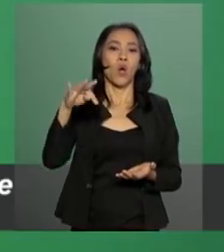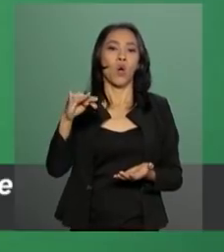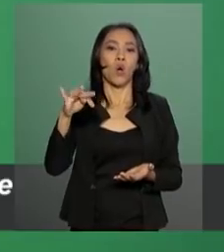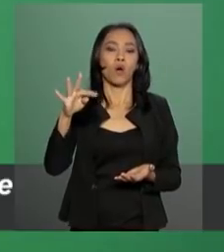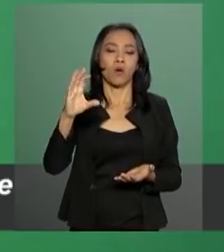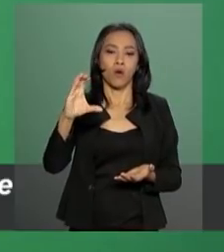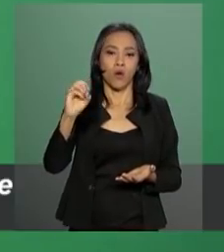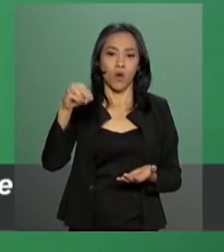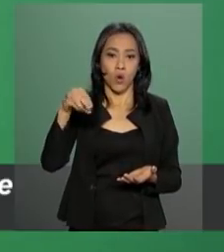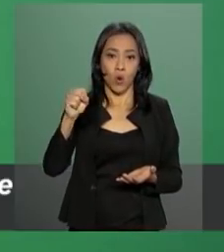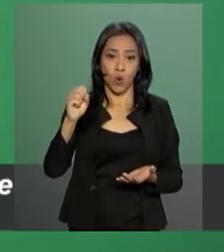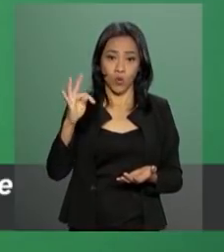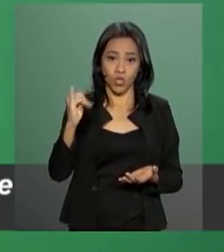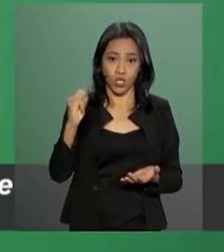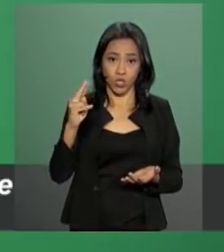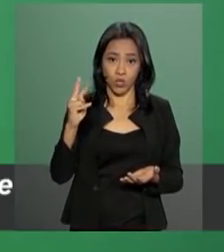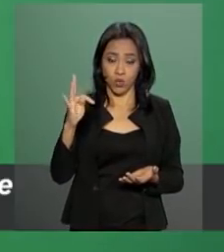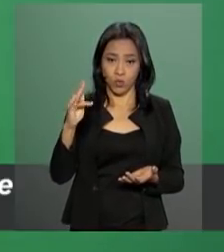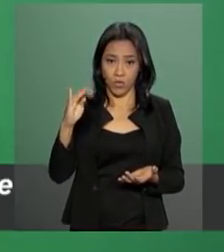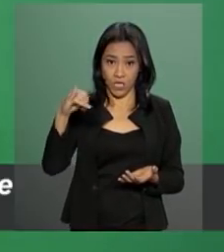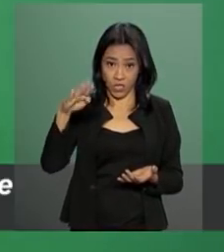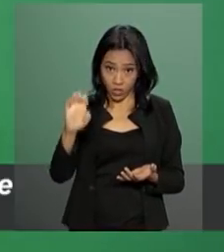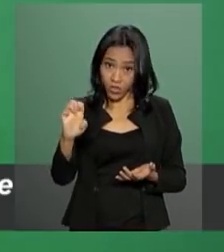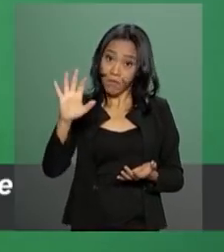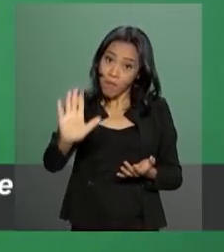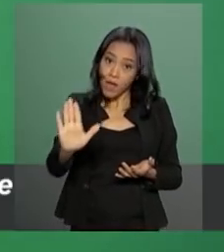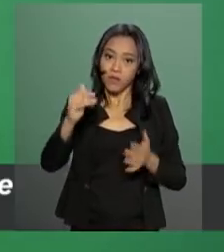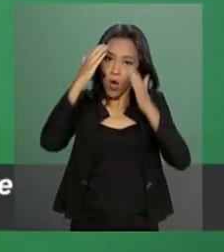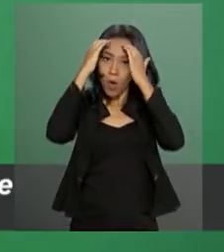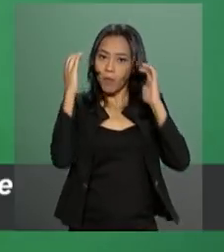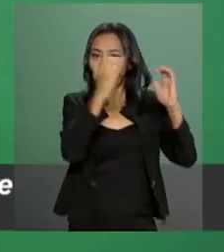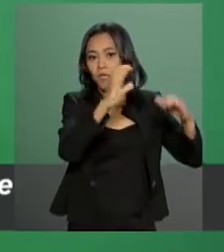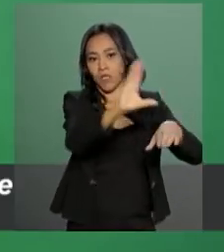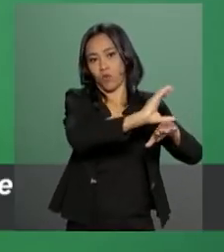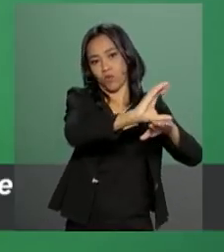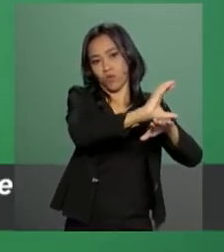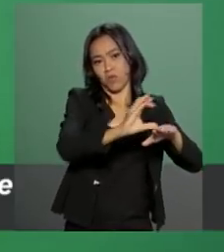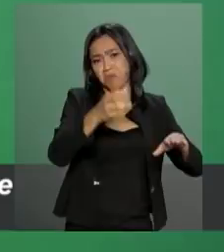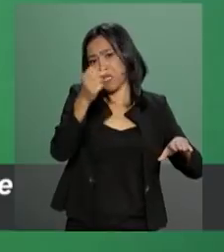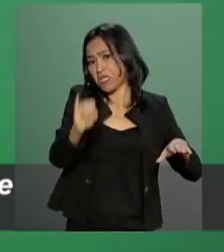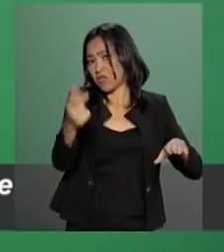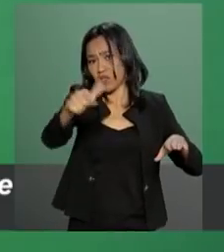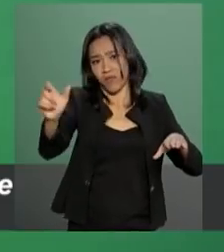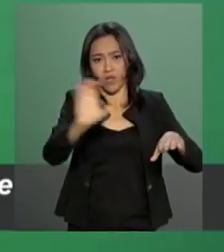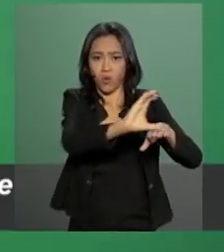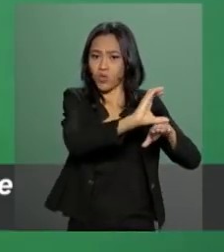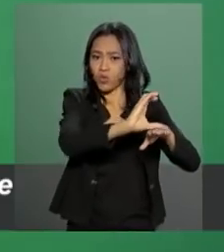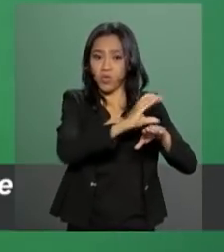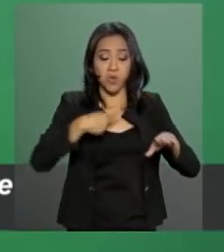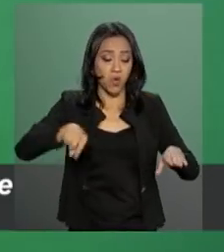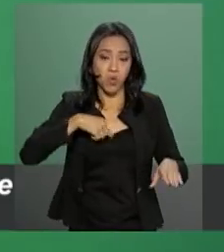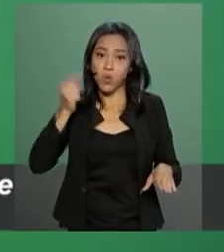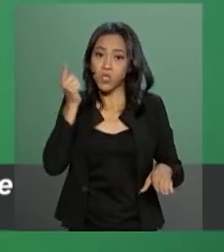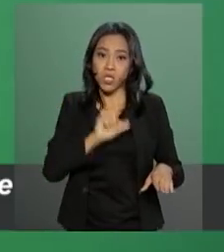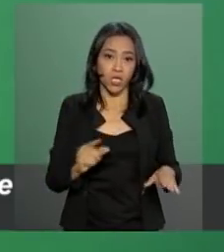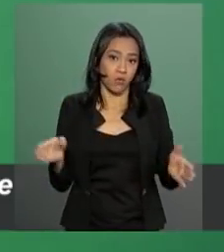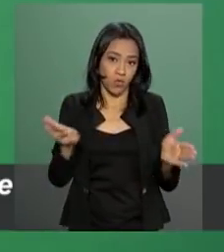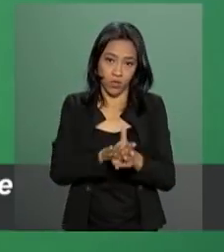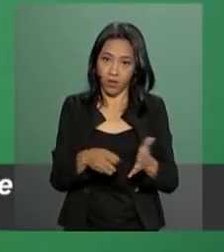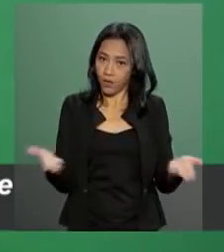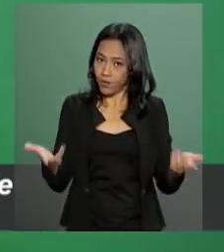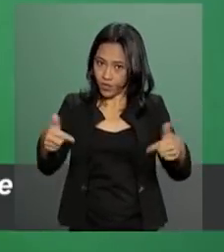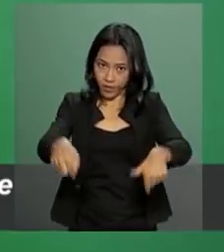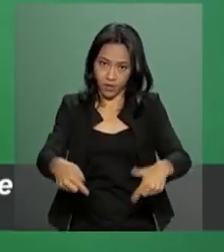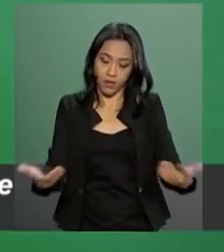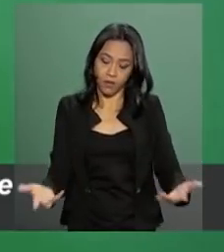cumprir o texto confessional que deu certo não fosse a constituição também convenhamos nós não chegaremos até aqui tão doutor